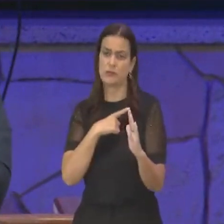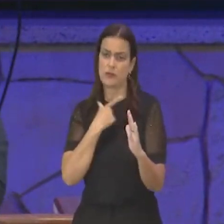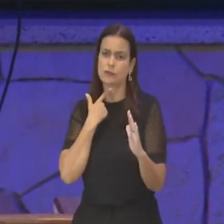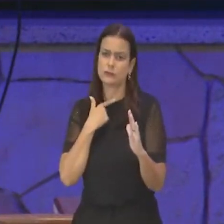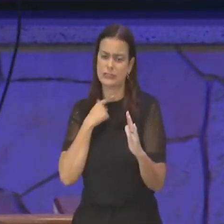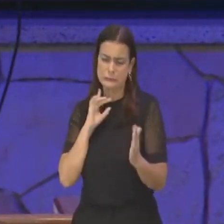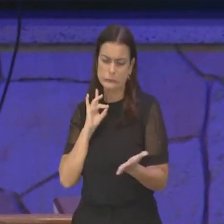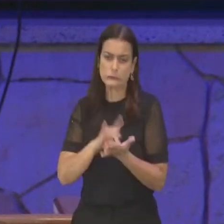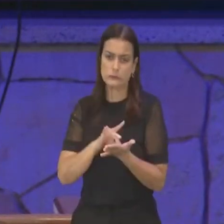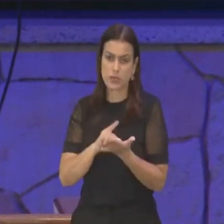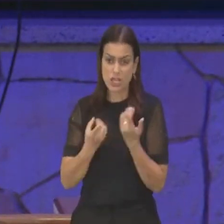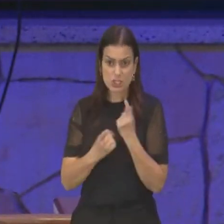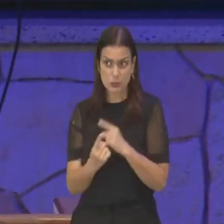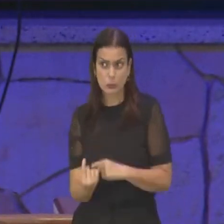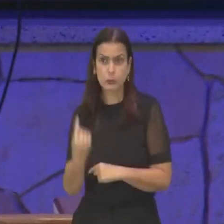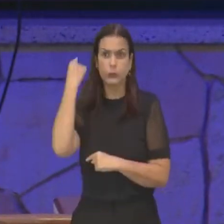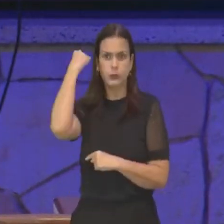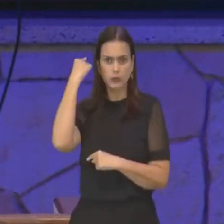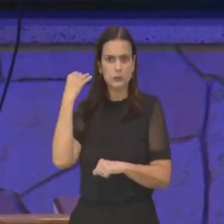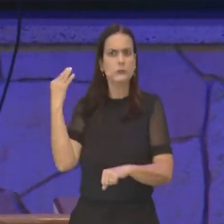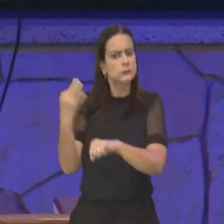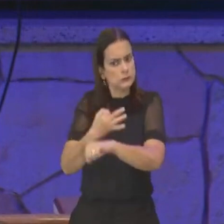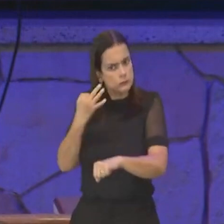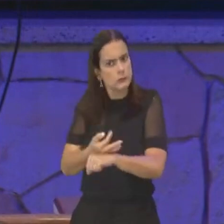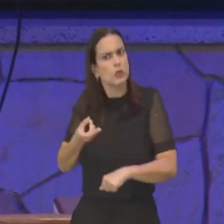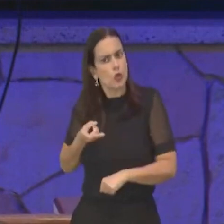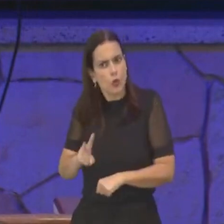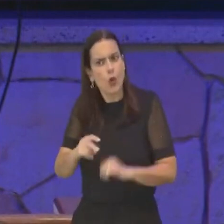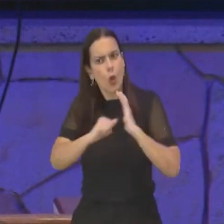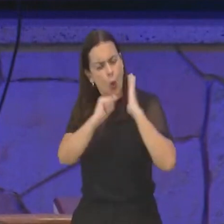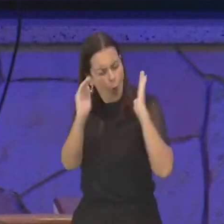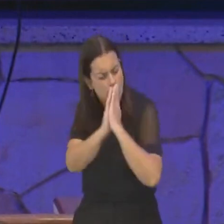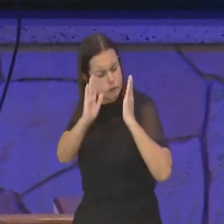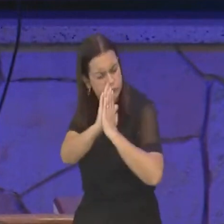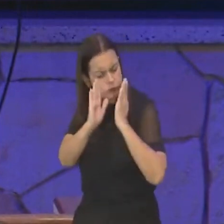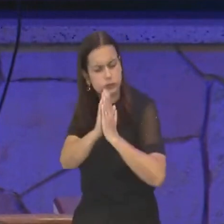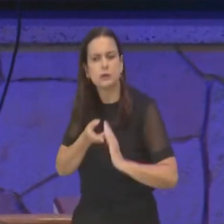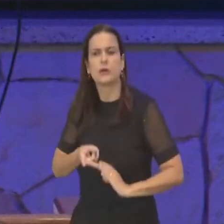Os discípulos estavam perseverando nessa doutrina, nas orações.